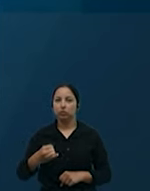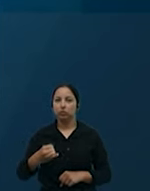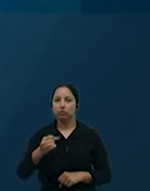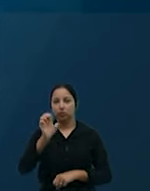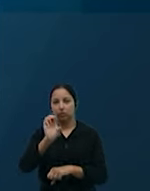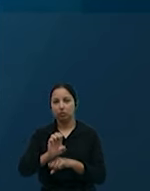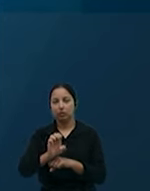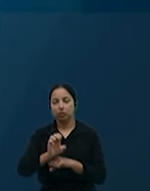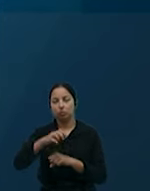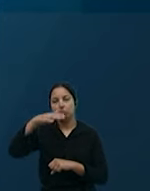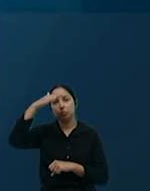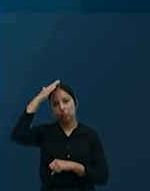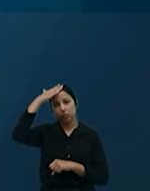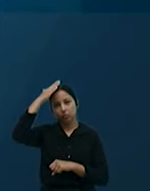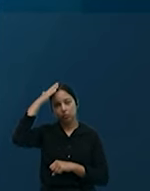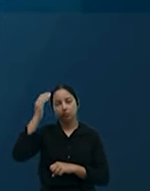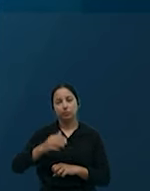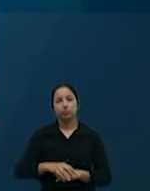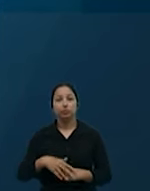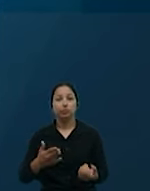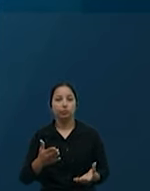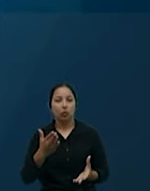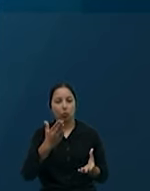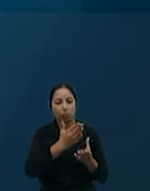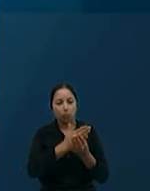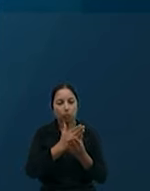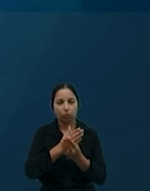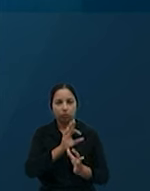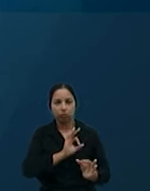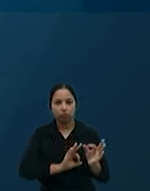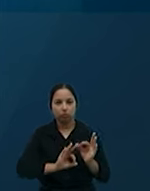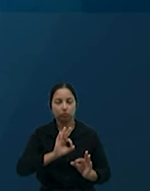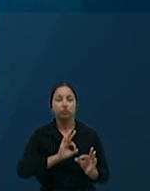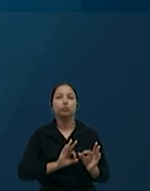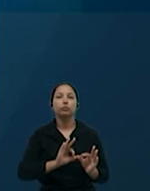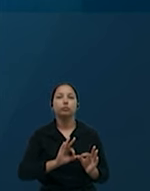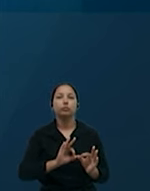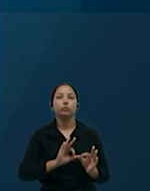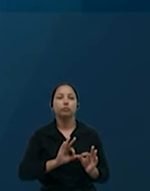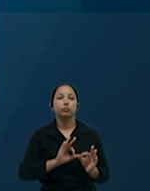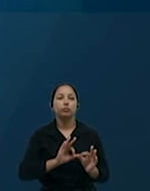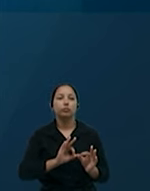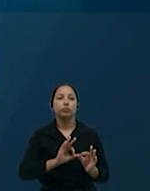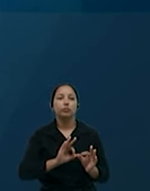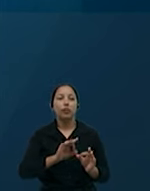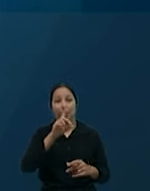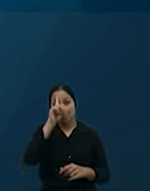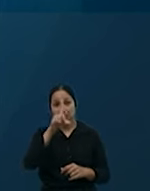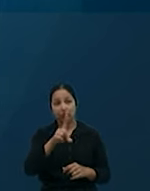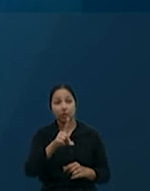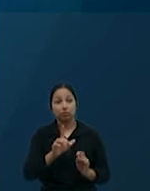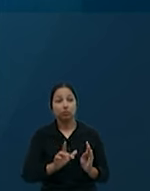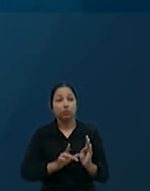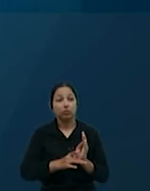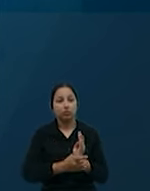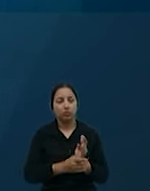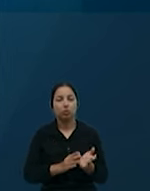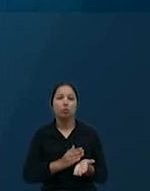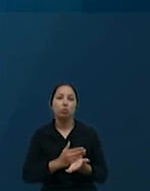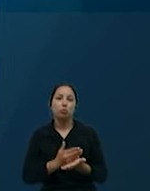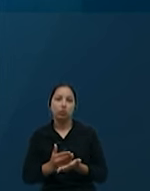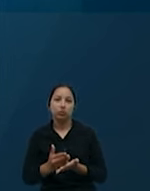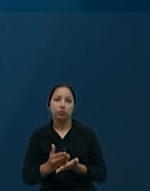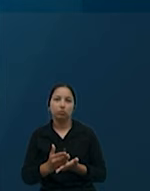os mandados de segurança, as turmas do TJ do Paraná passaram a adotar soluções